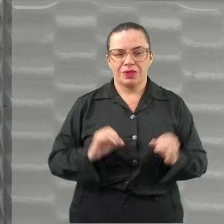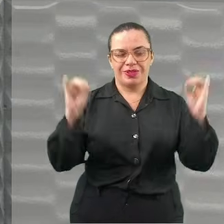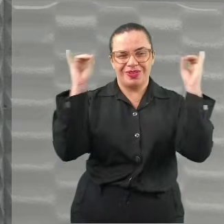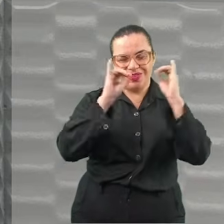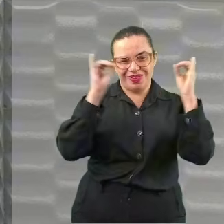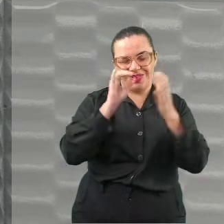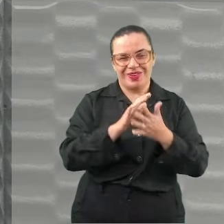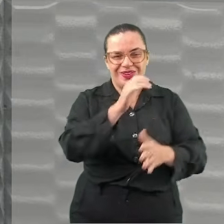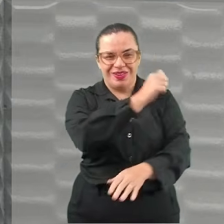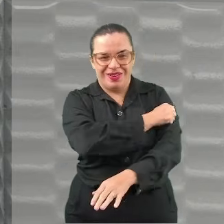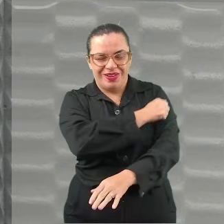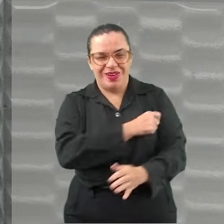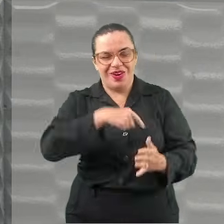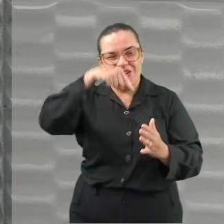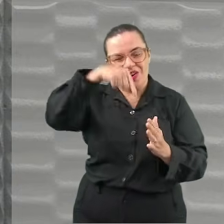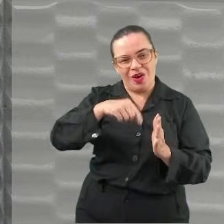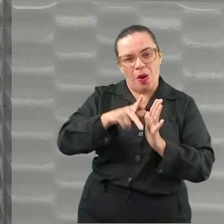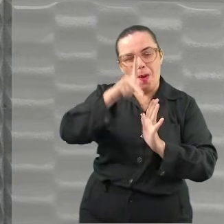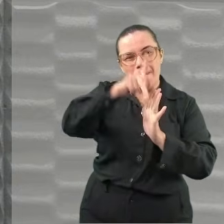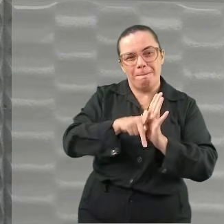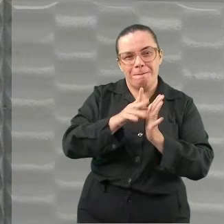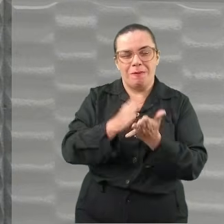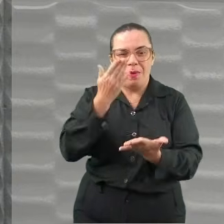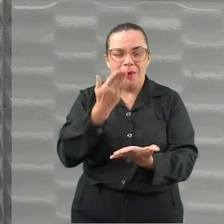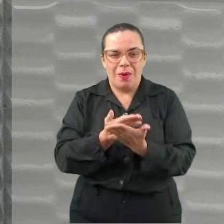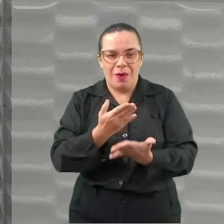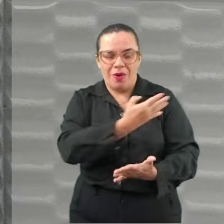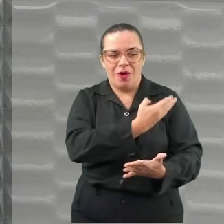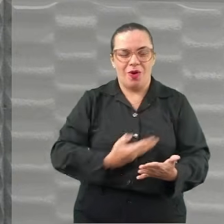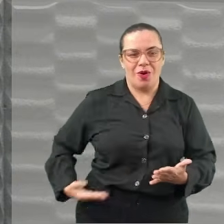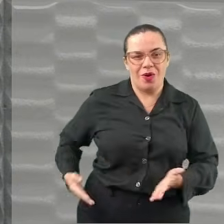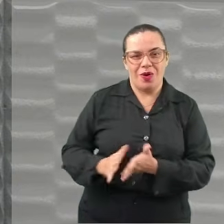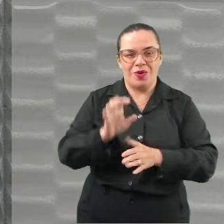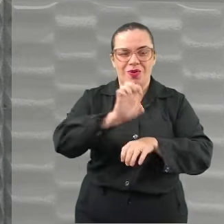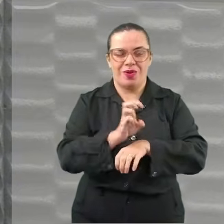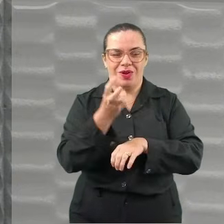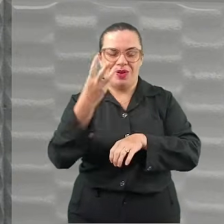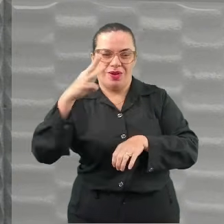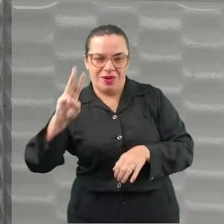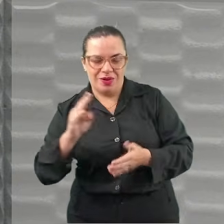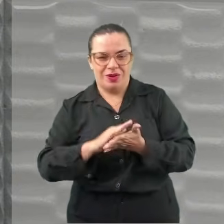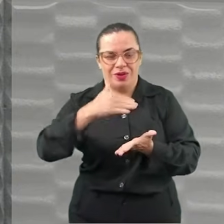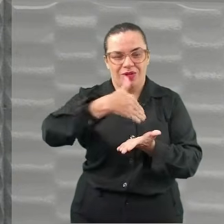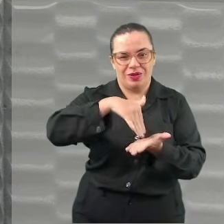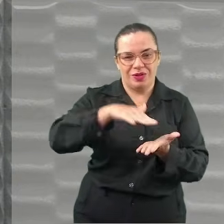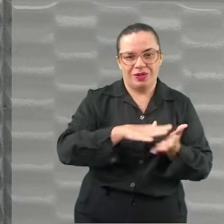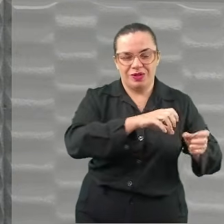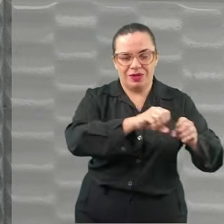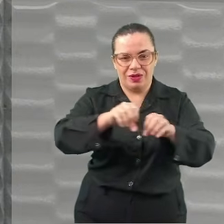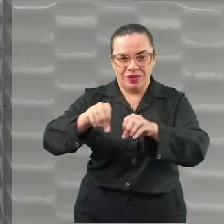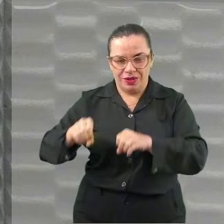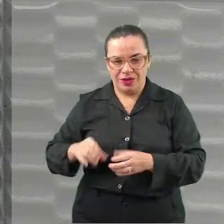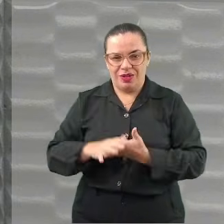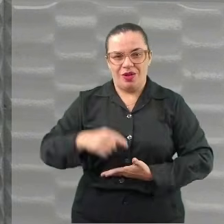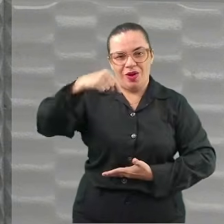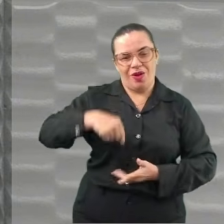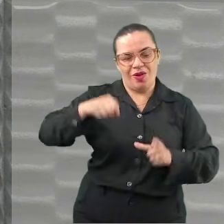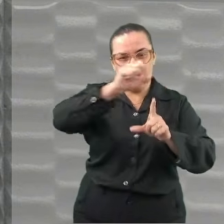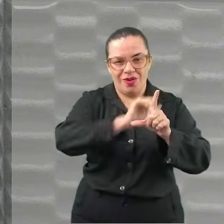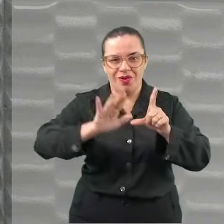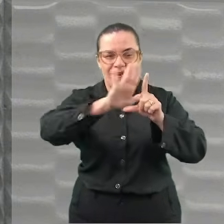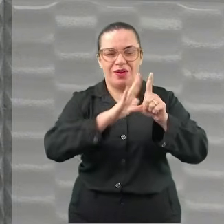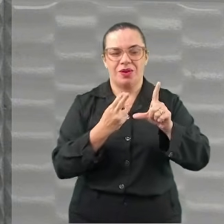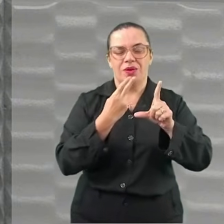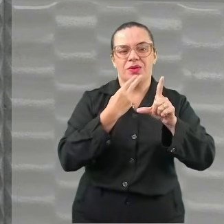Olá, estudante, esse é o projeto Estuda Aí, do Governo do Estado do Maranhão, através da Secretaria de Estado de Educação, aqui na plataforma